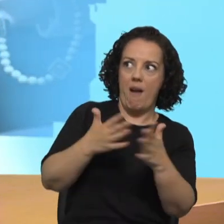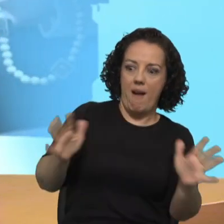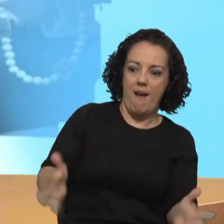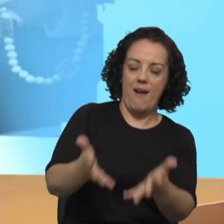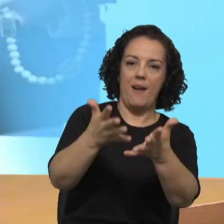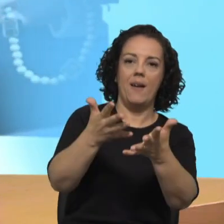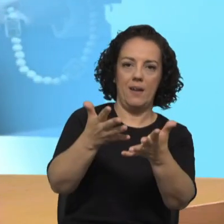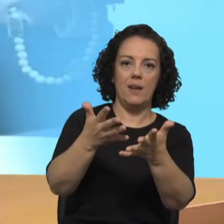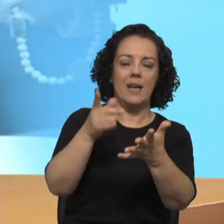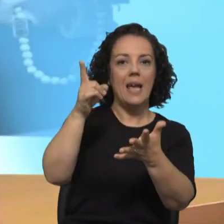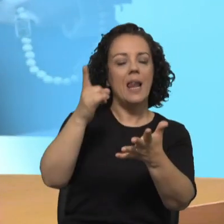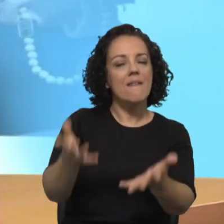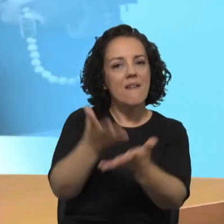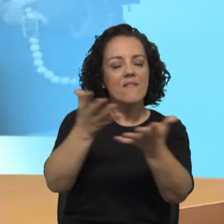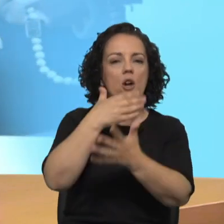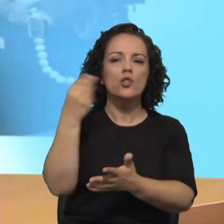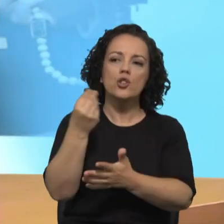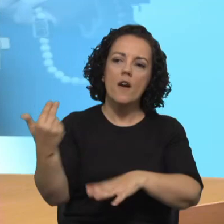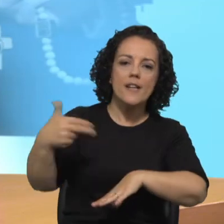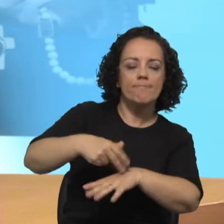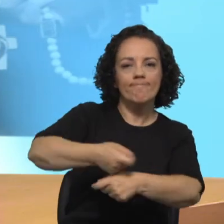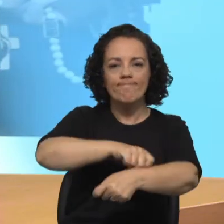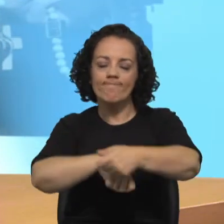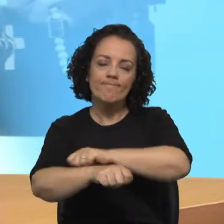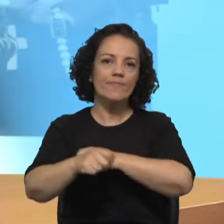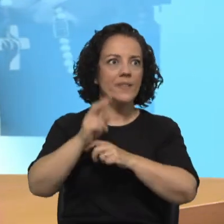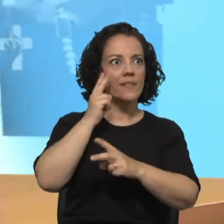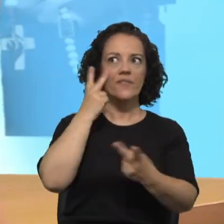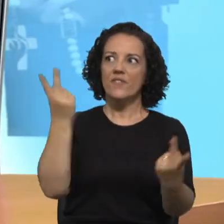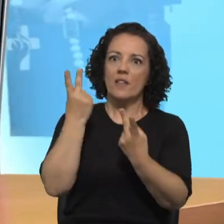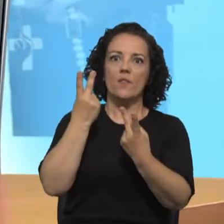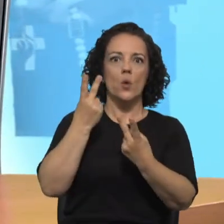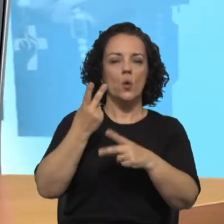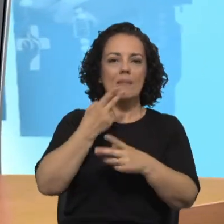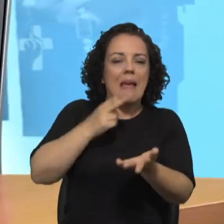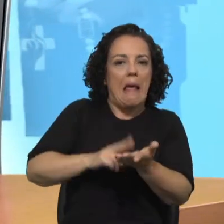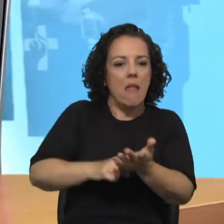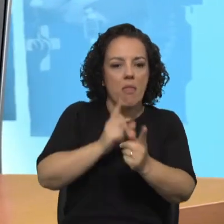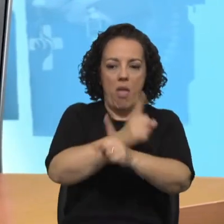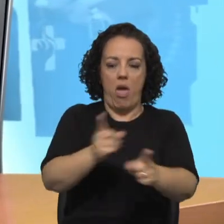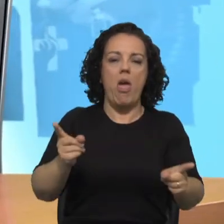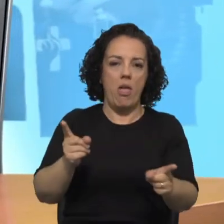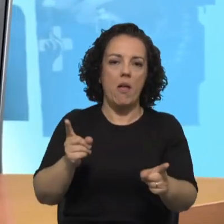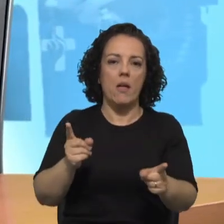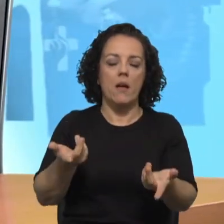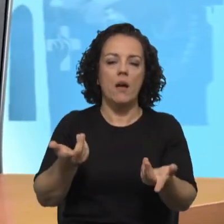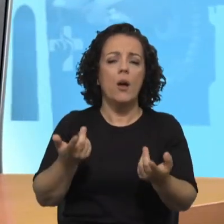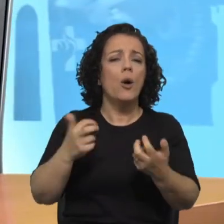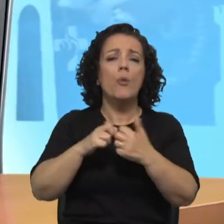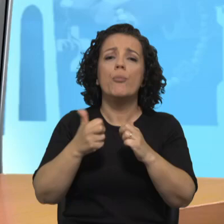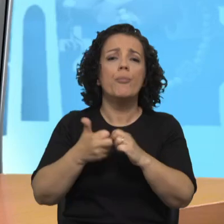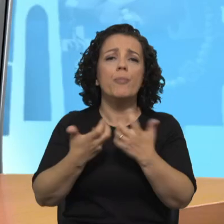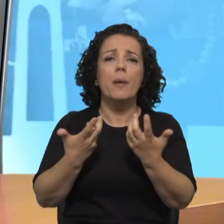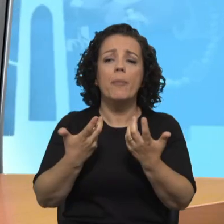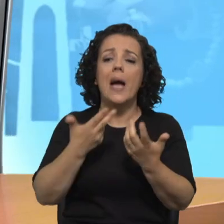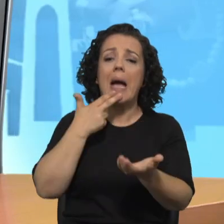não é? Ele quer jovens vivos, que sejam atentos à realidade. Porque o risco é que a realidade